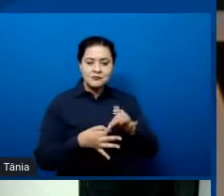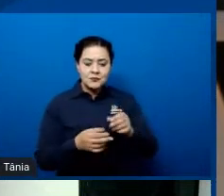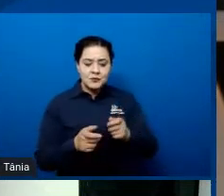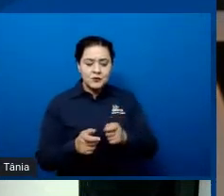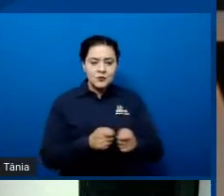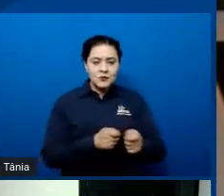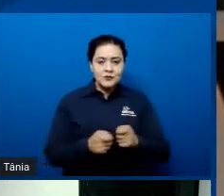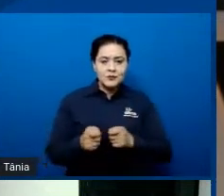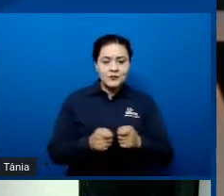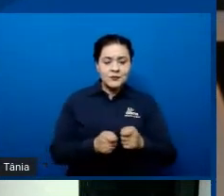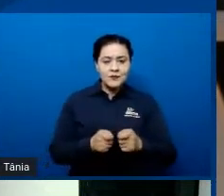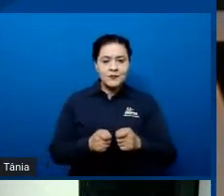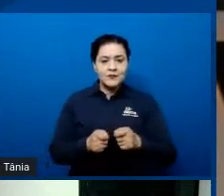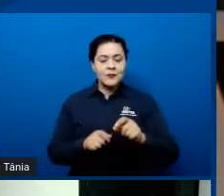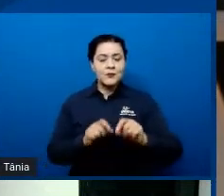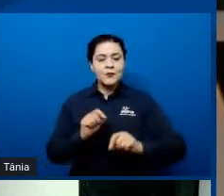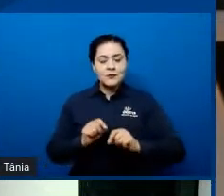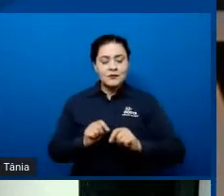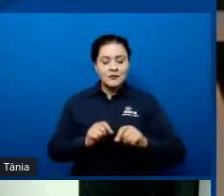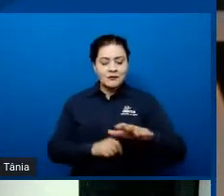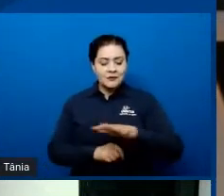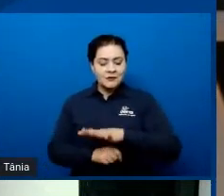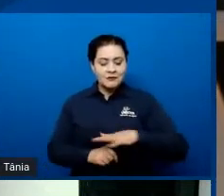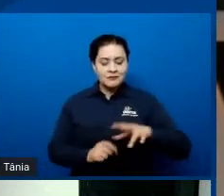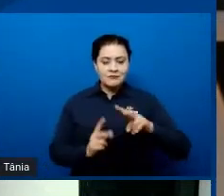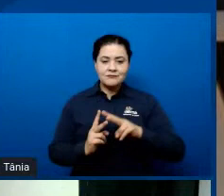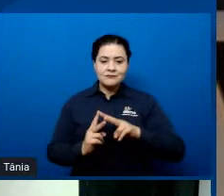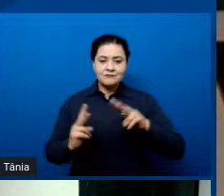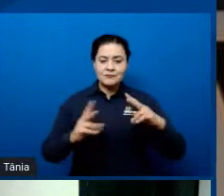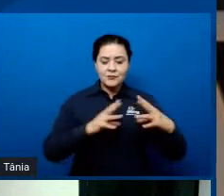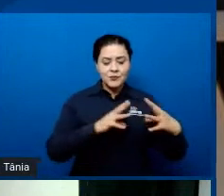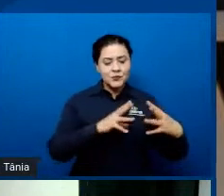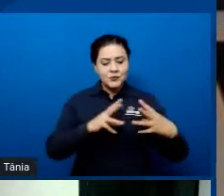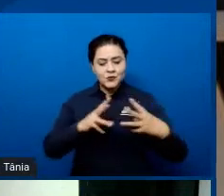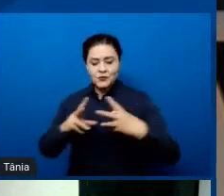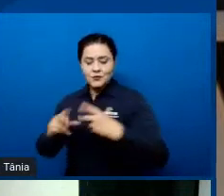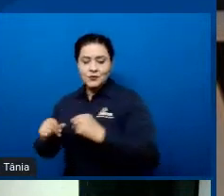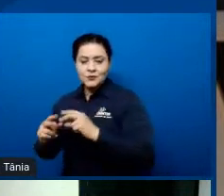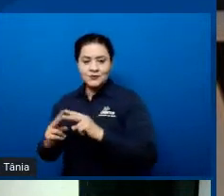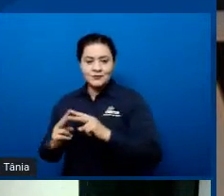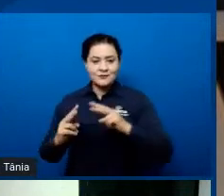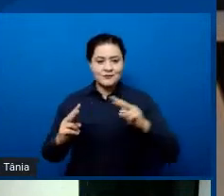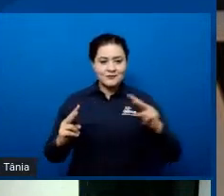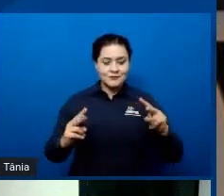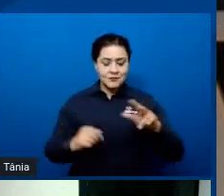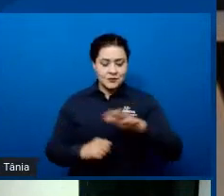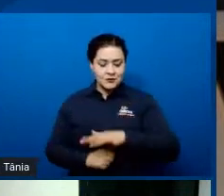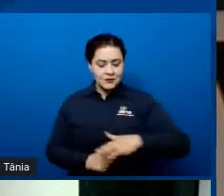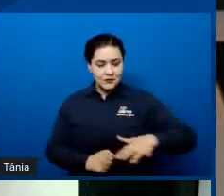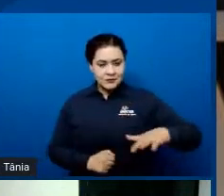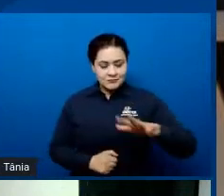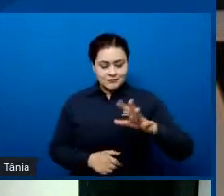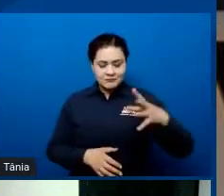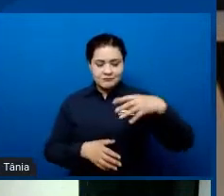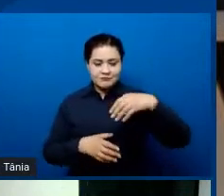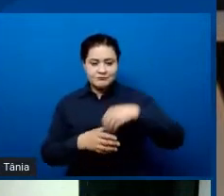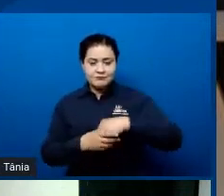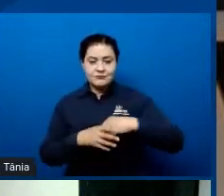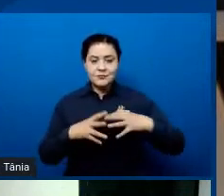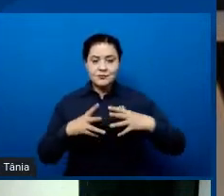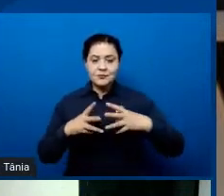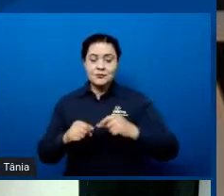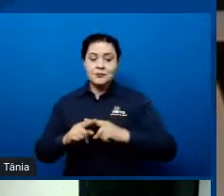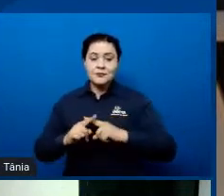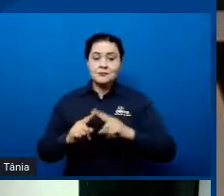então, quer dizer que tudo ali é virtual. Quando eu falo em realidade virtual, tudo é virtual. O ambiente é totalmente imersivo. Quando eu falo